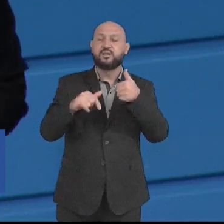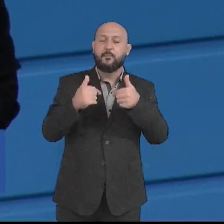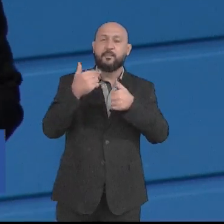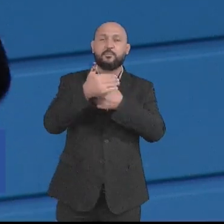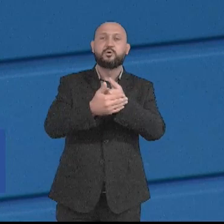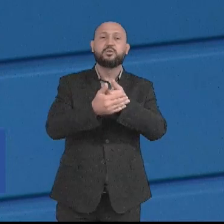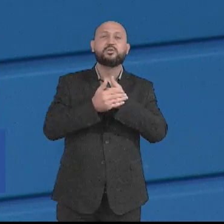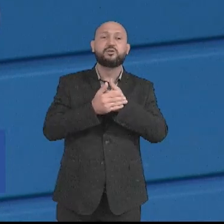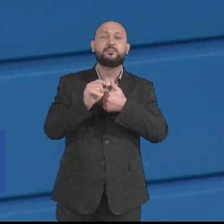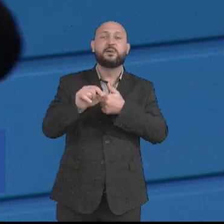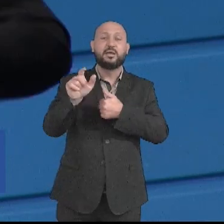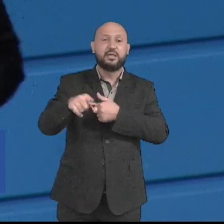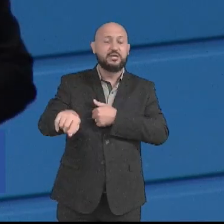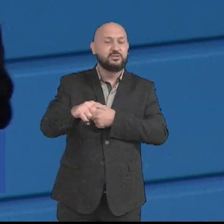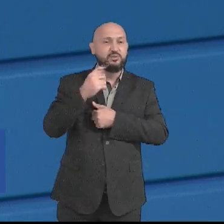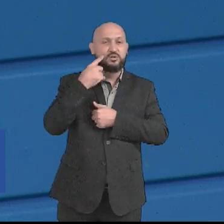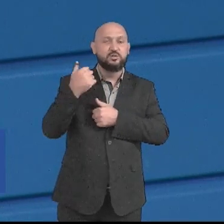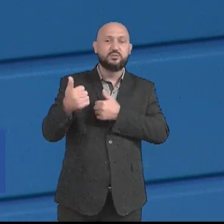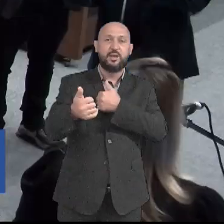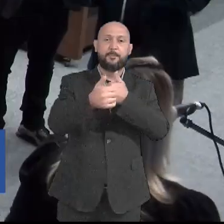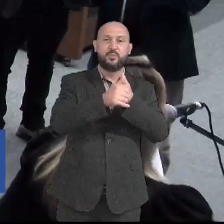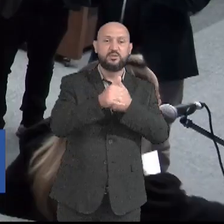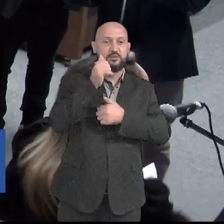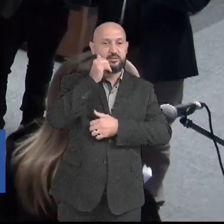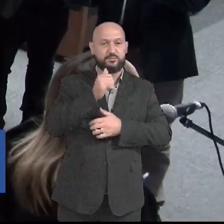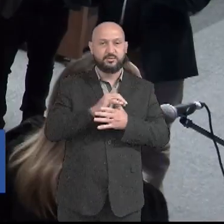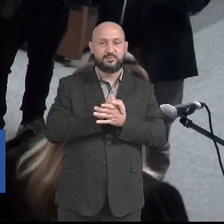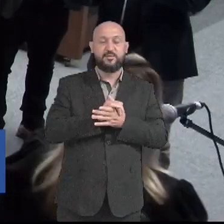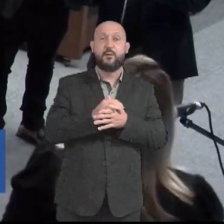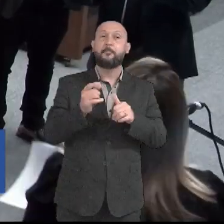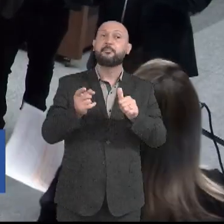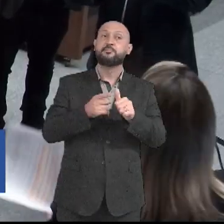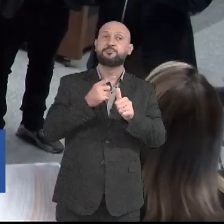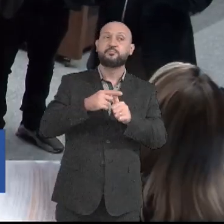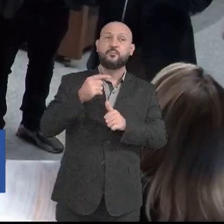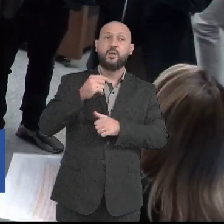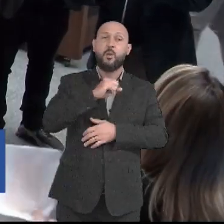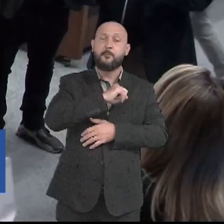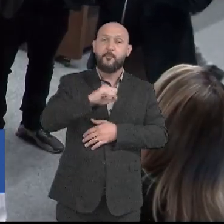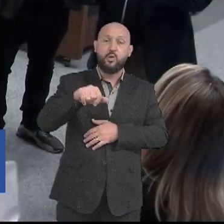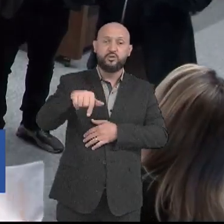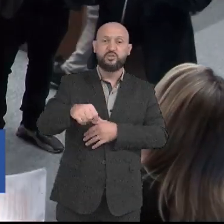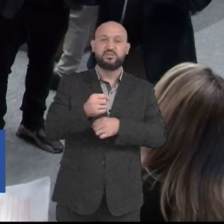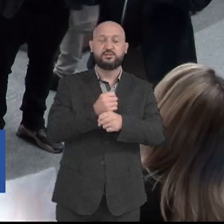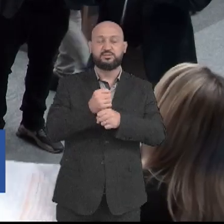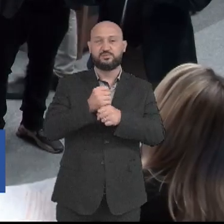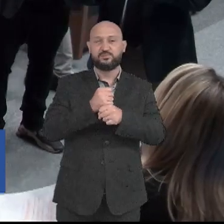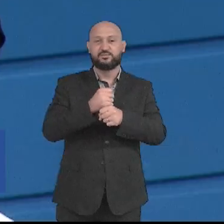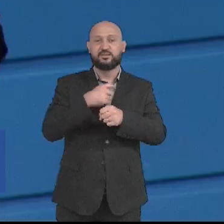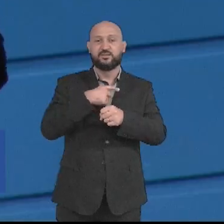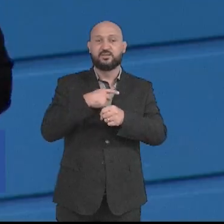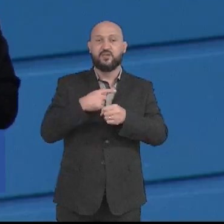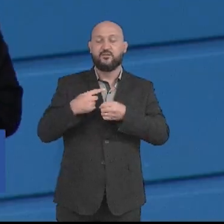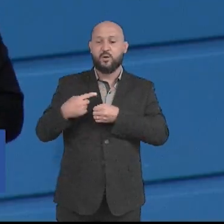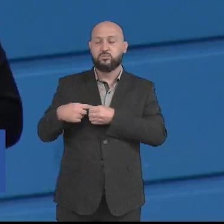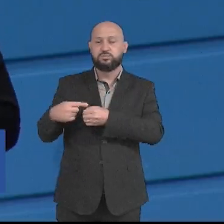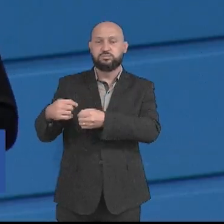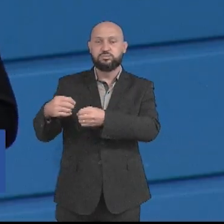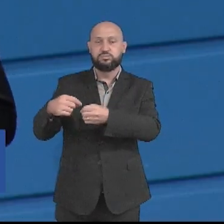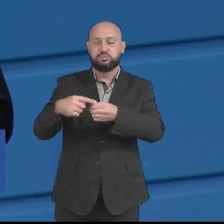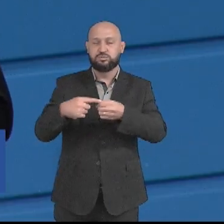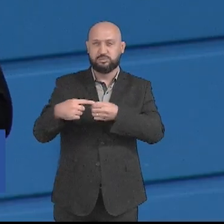medidas protetivas para que esses agressores não se aproximem dessas mulheres? Primeiro caso de feminicídio esse ano, nós tivemos no interior do Estado, foi